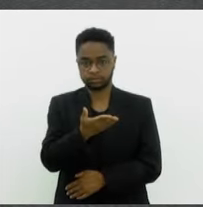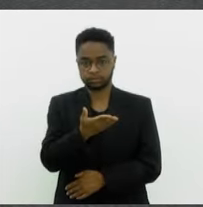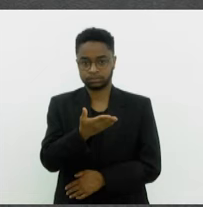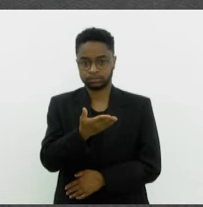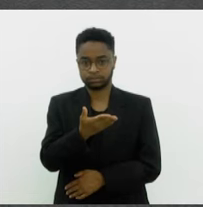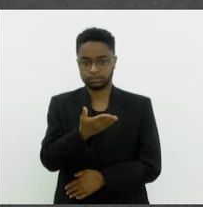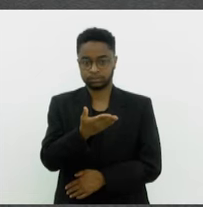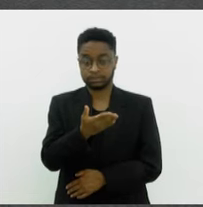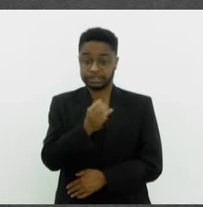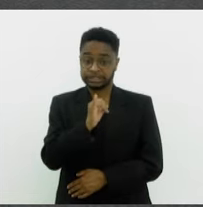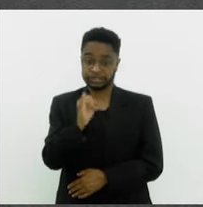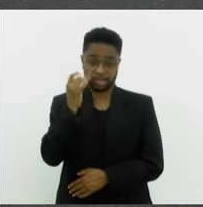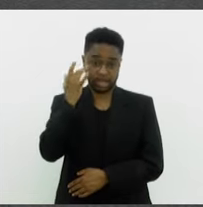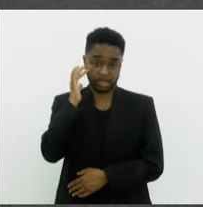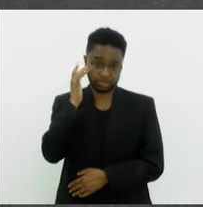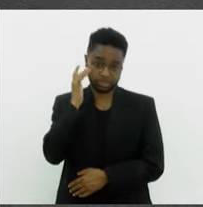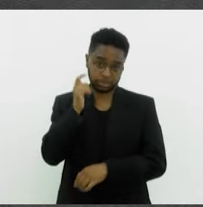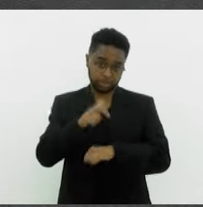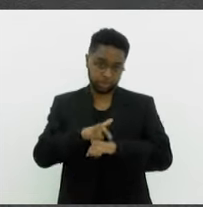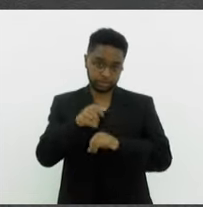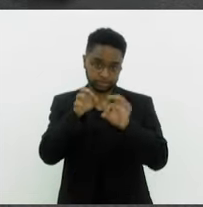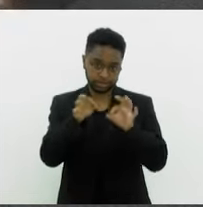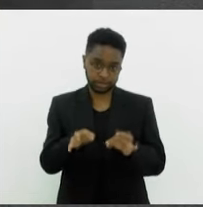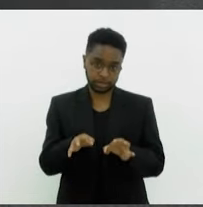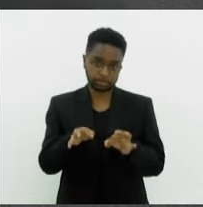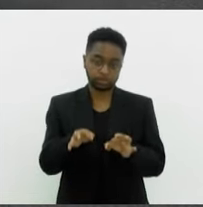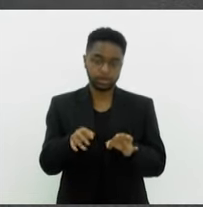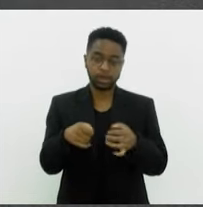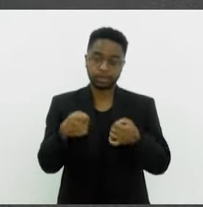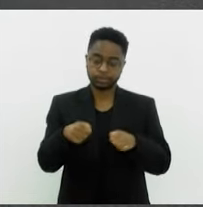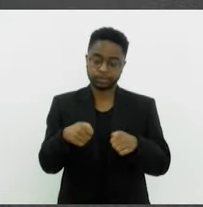quando julgar conveniente, convoque